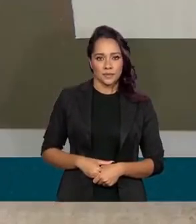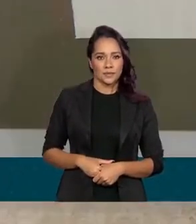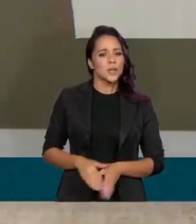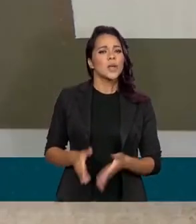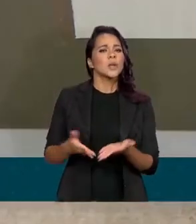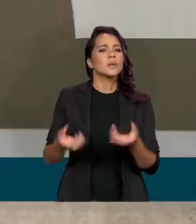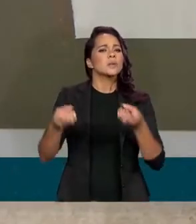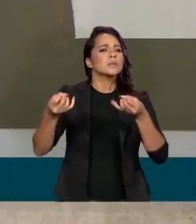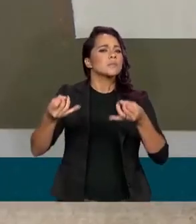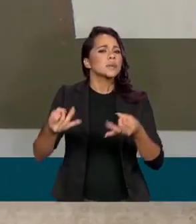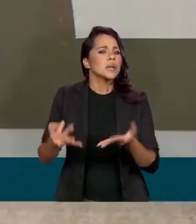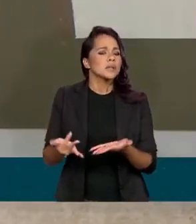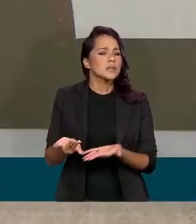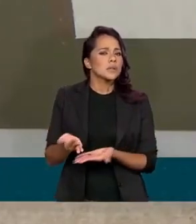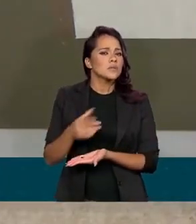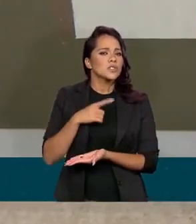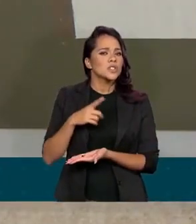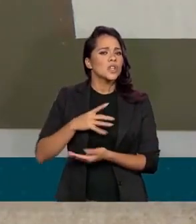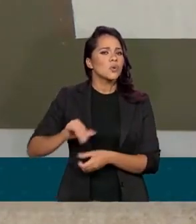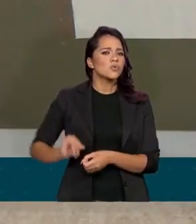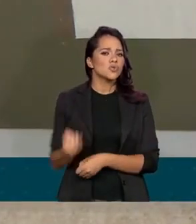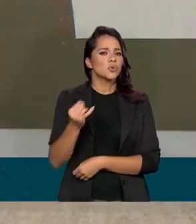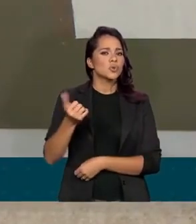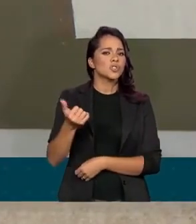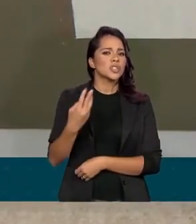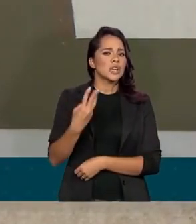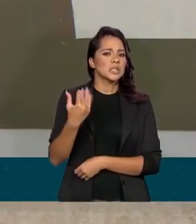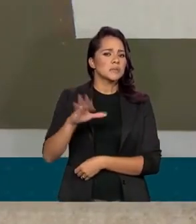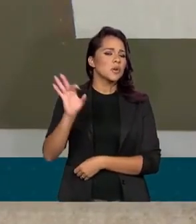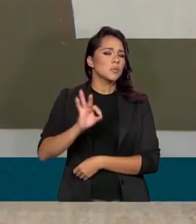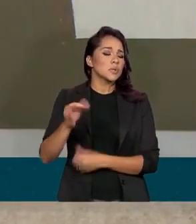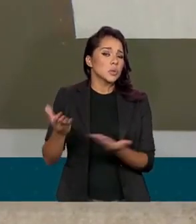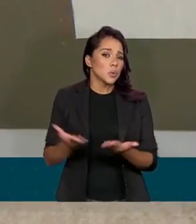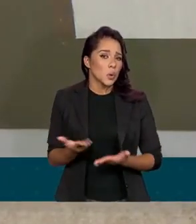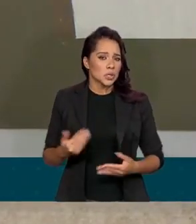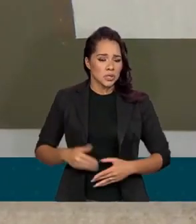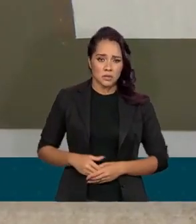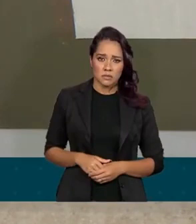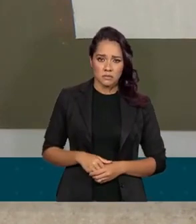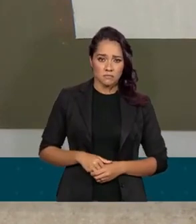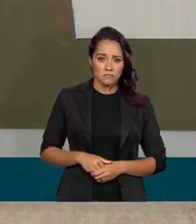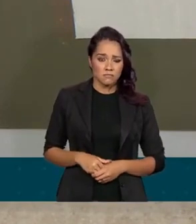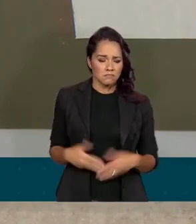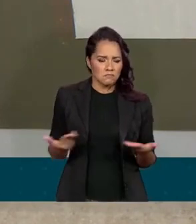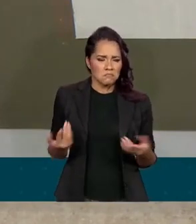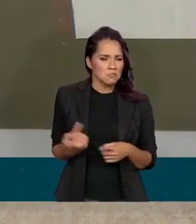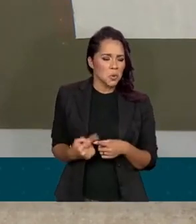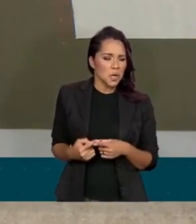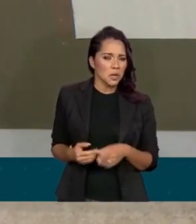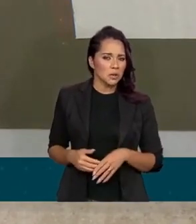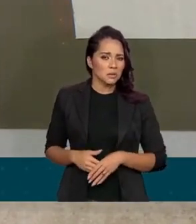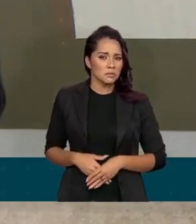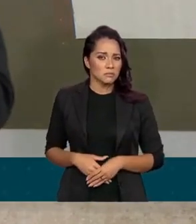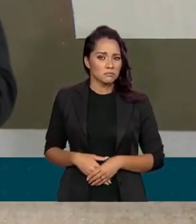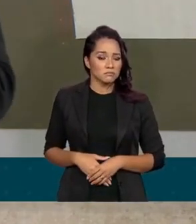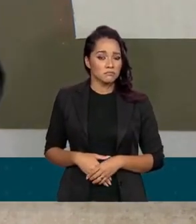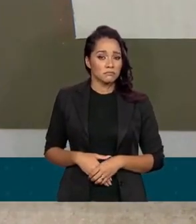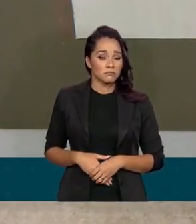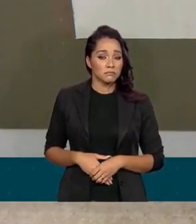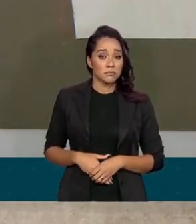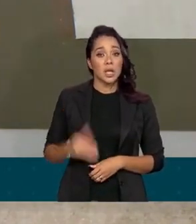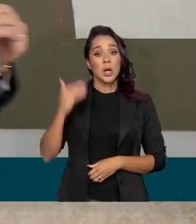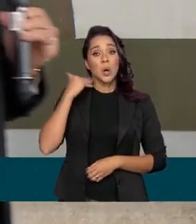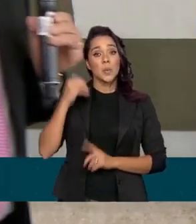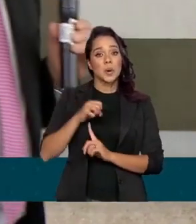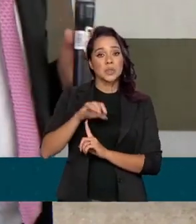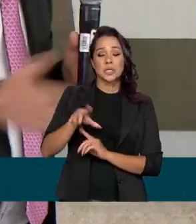Qual é a explicação da gente ter um juro de 13,5% hoje? Qual é a explicação? O Banco